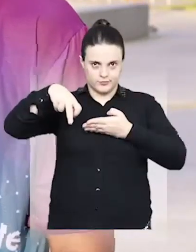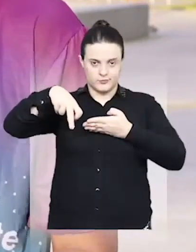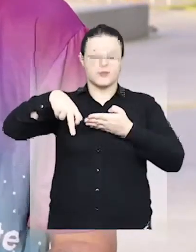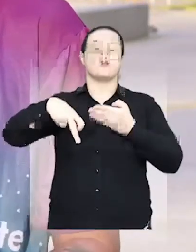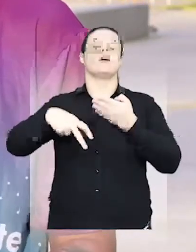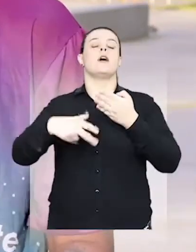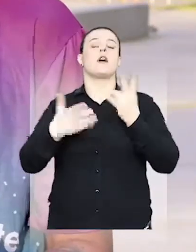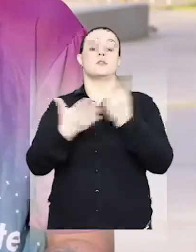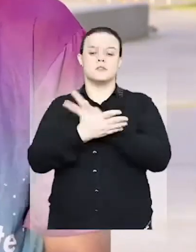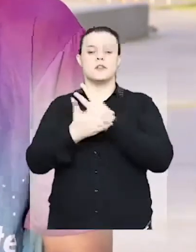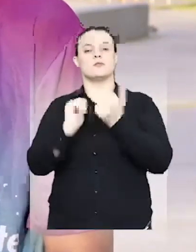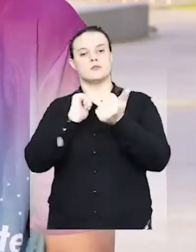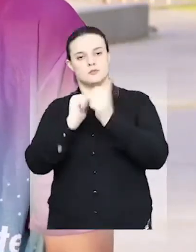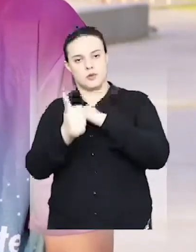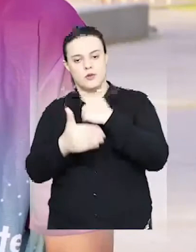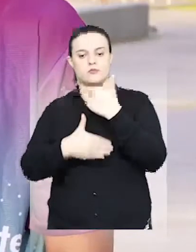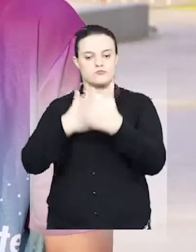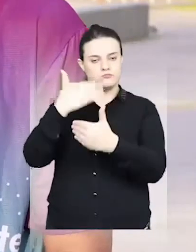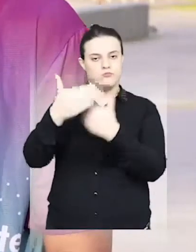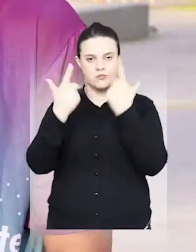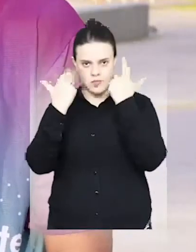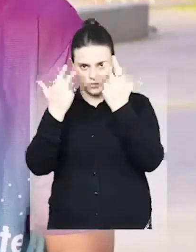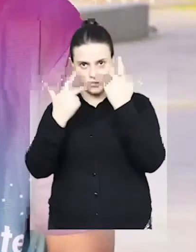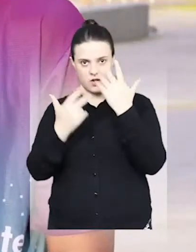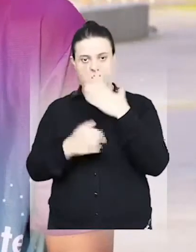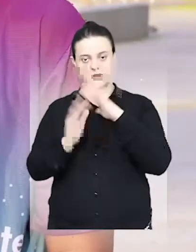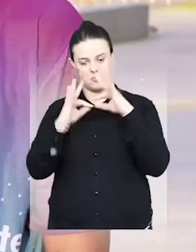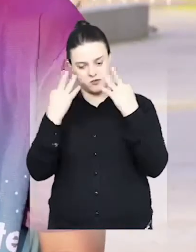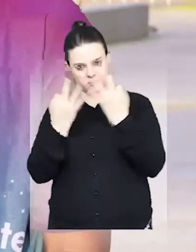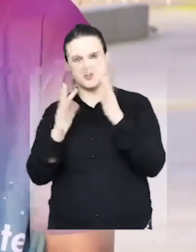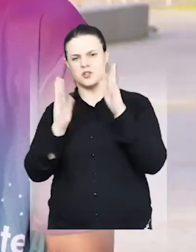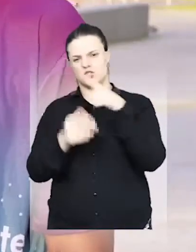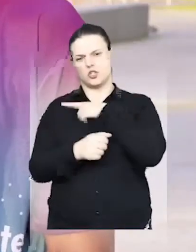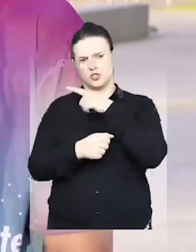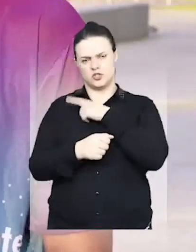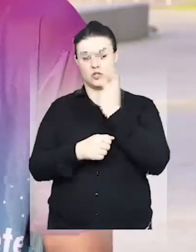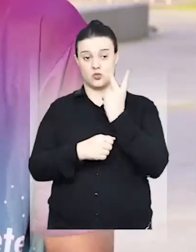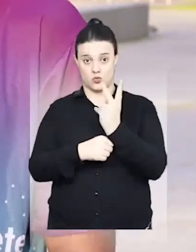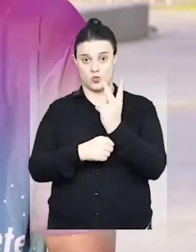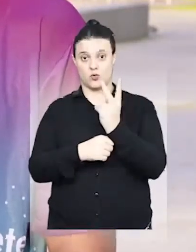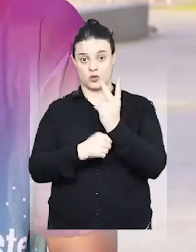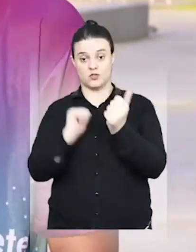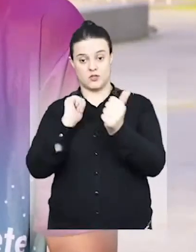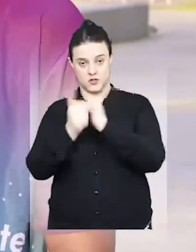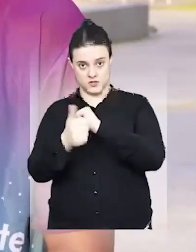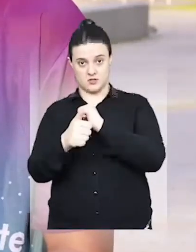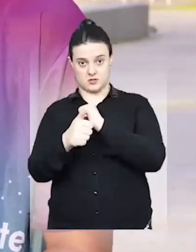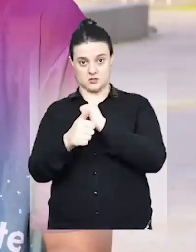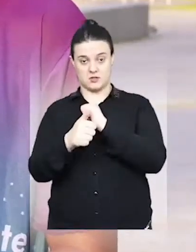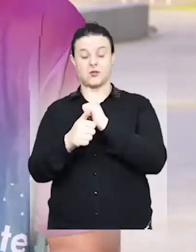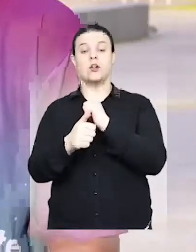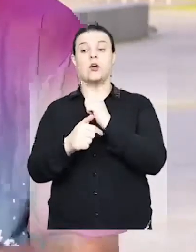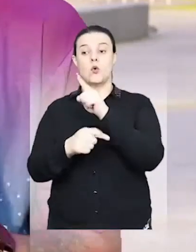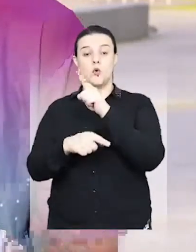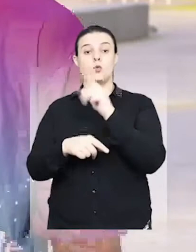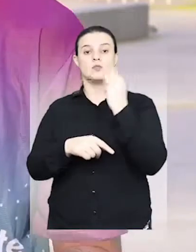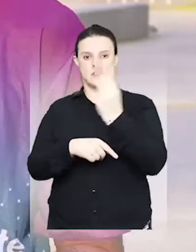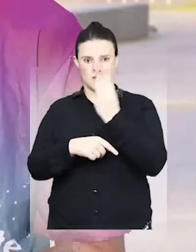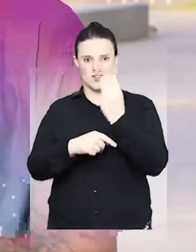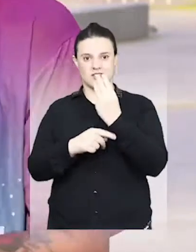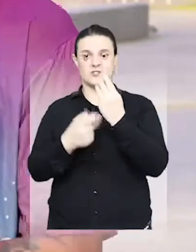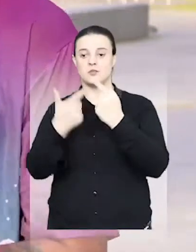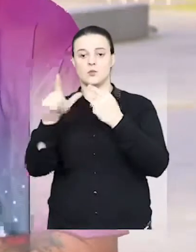perna, o esporte foi aparecendo de forma muito natural. Dentro da minha família já existiam dois atletas, um